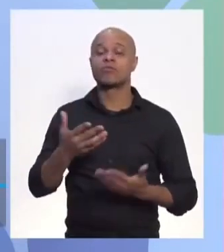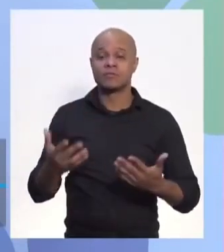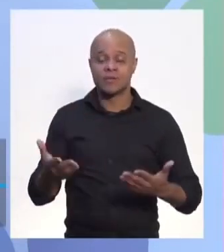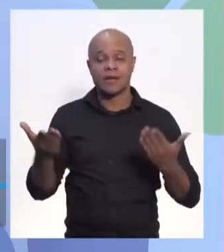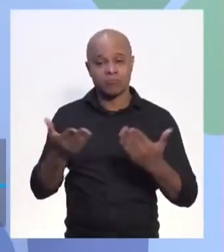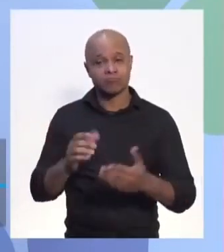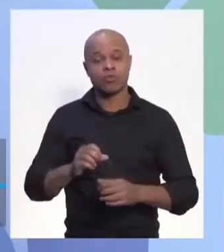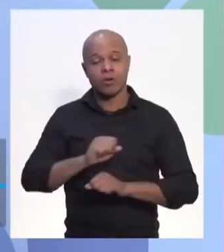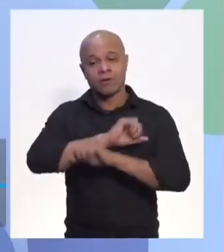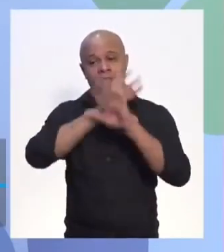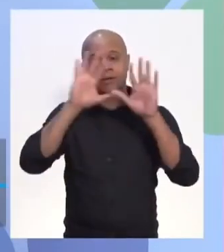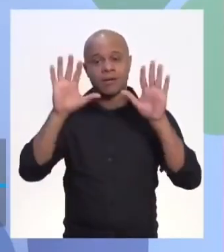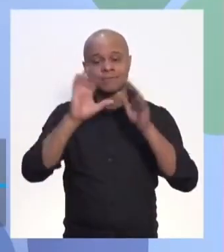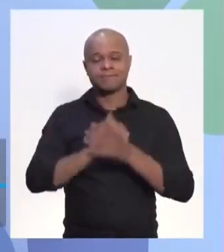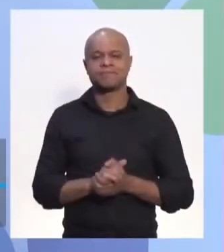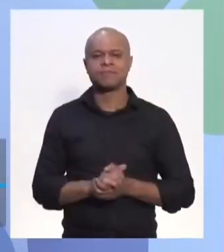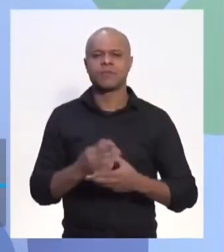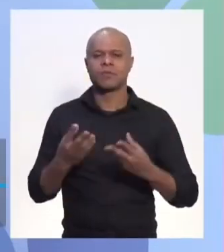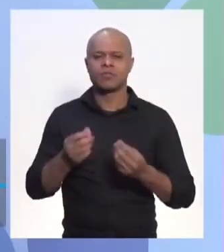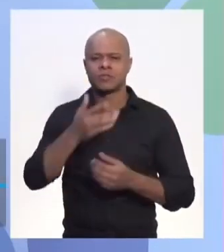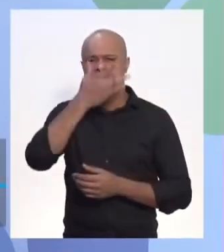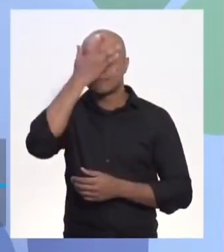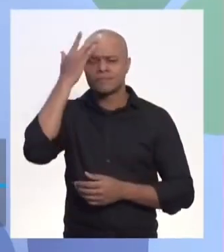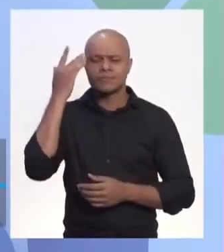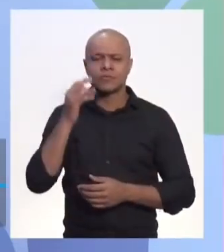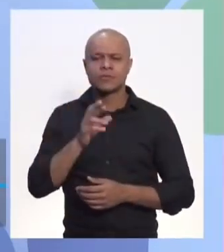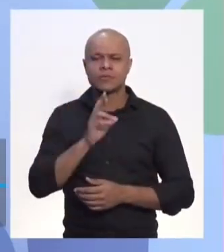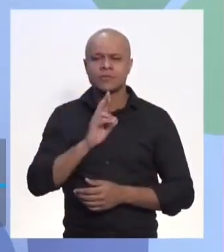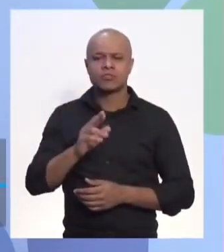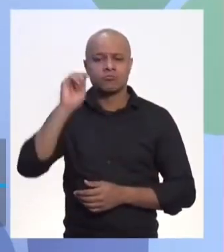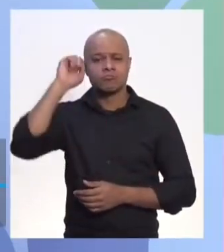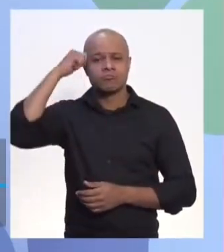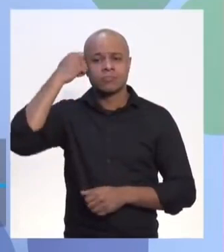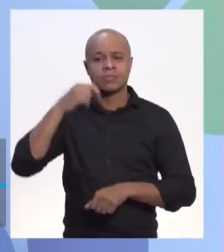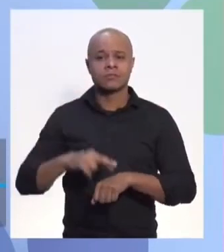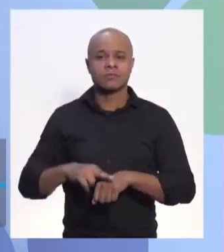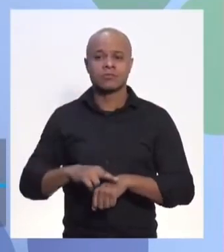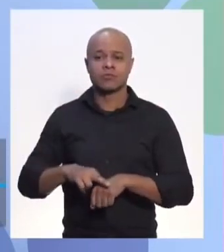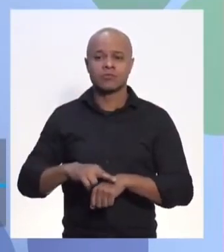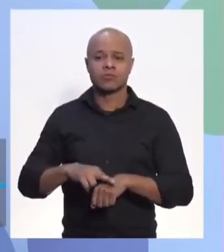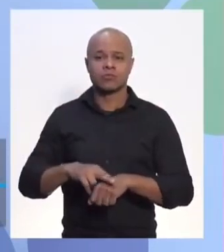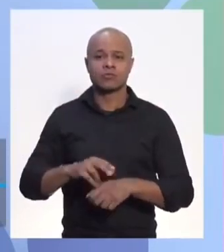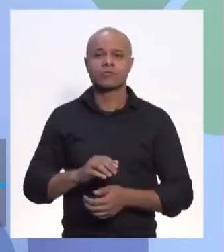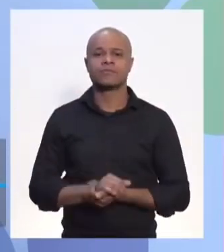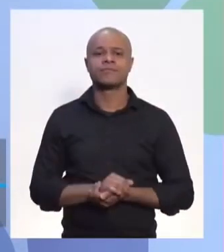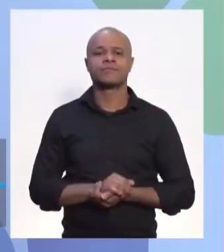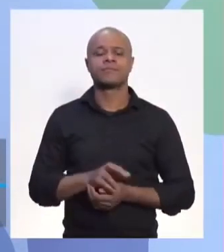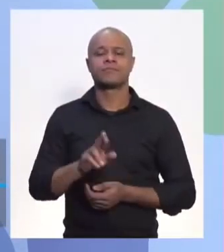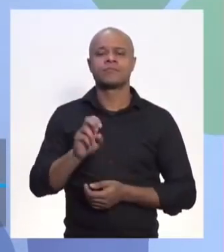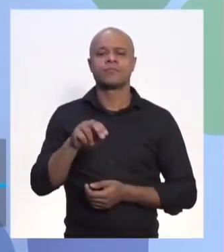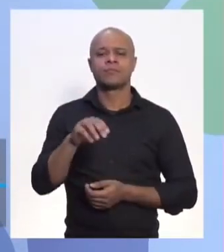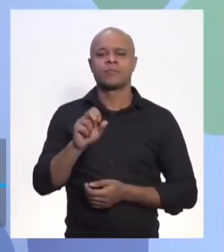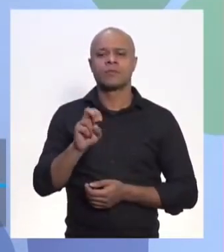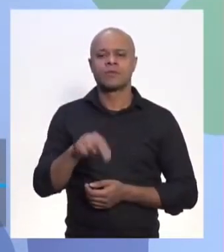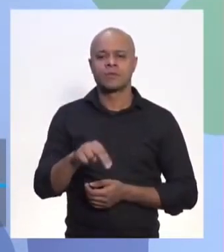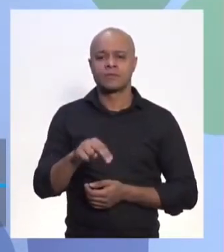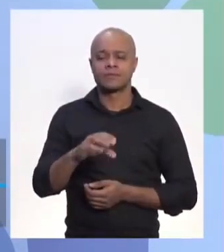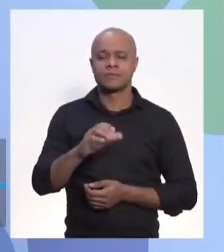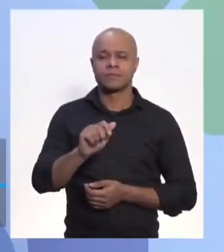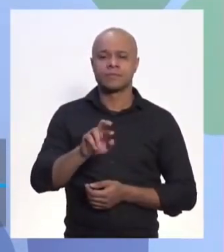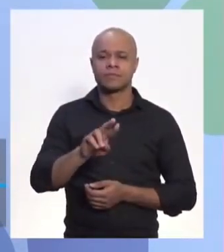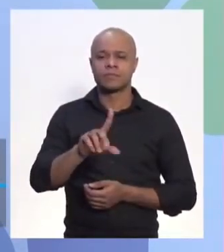maioria respondeu preto e roxo. Legal. Então, Renan, Carlos Eduardo,